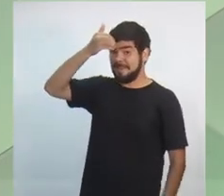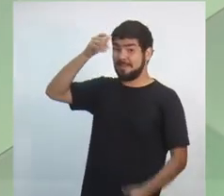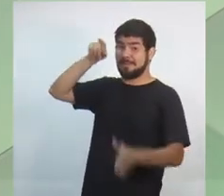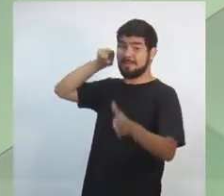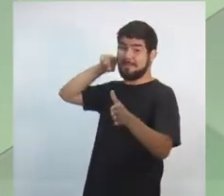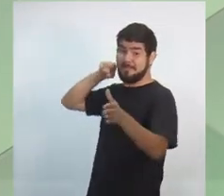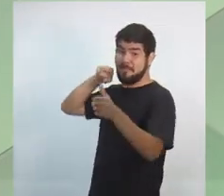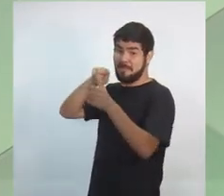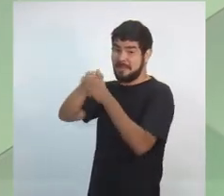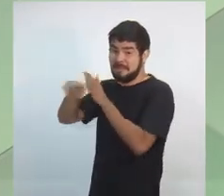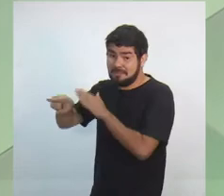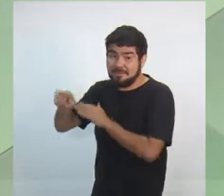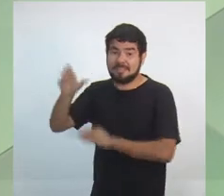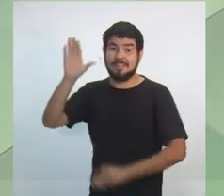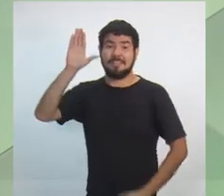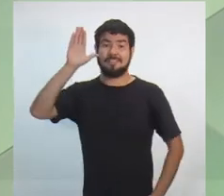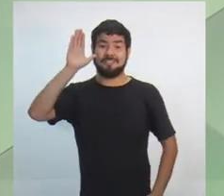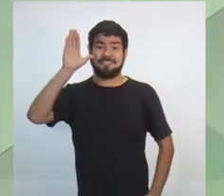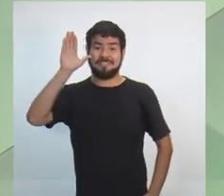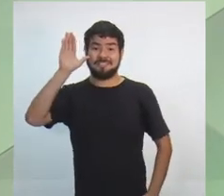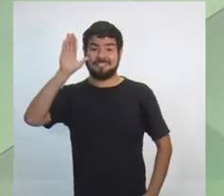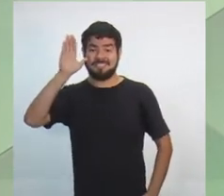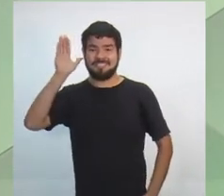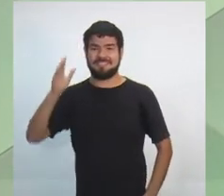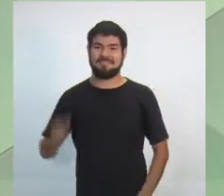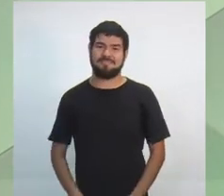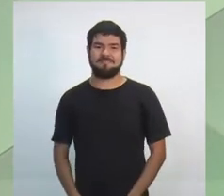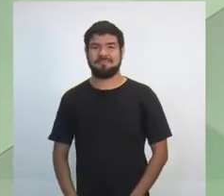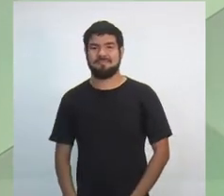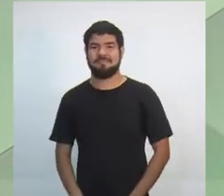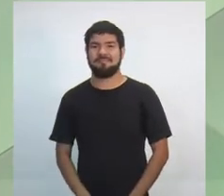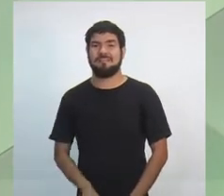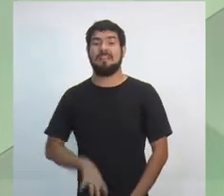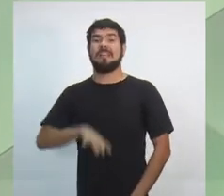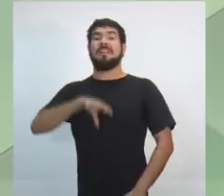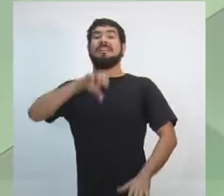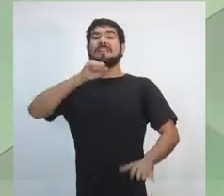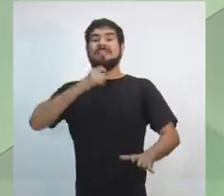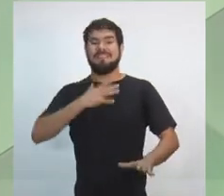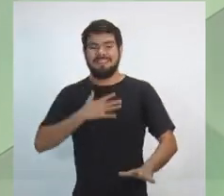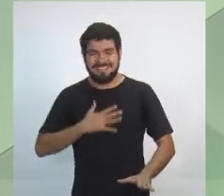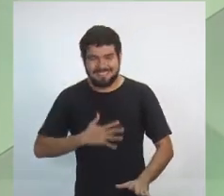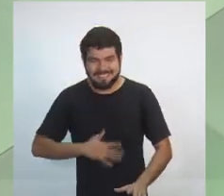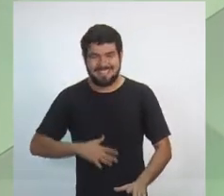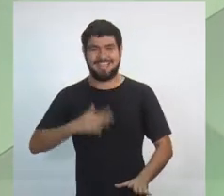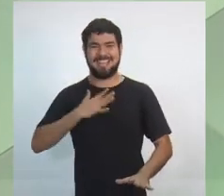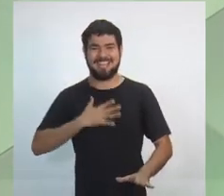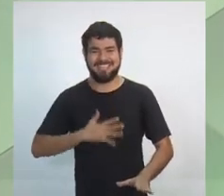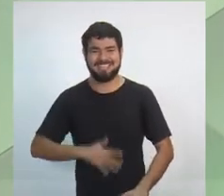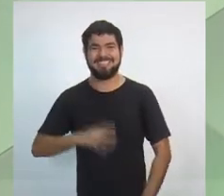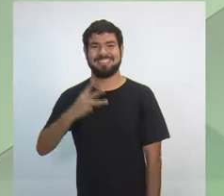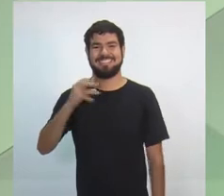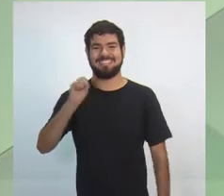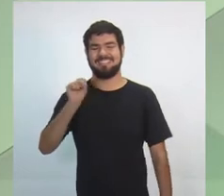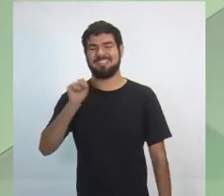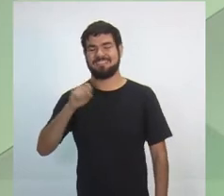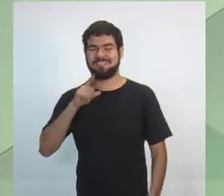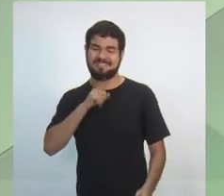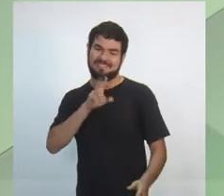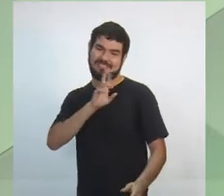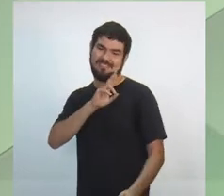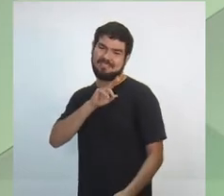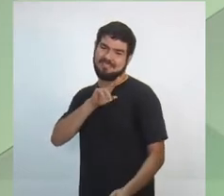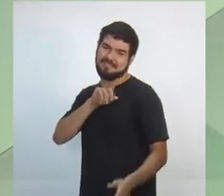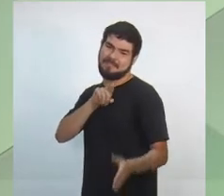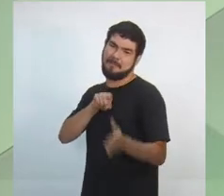pergunta para a candidata Lúcia Antoni, que está aqui do meu lado. Puxou o fôlego? Vamos lá, coloca 30 segundos na tela aqui, por favor. O senhor tem 30 segundos para